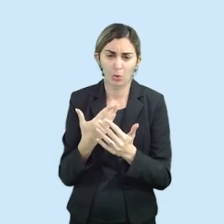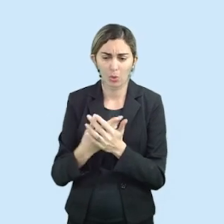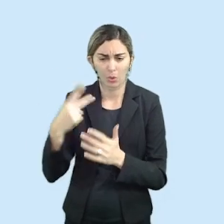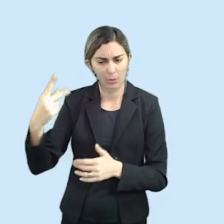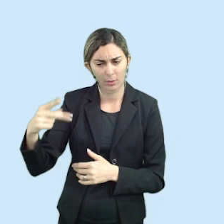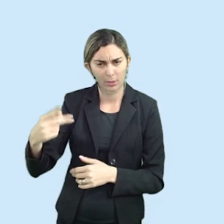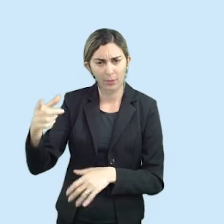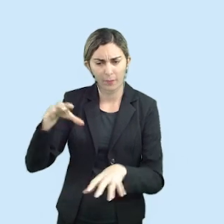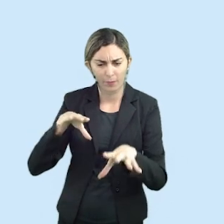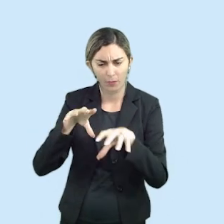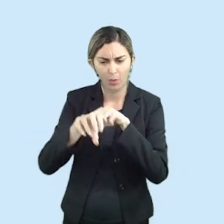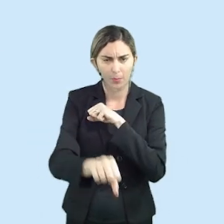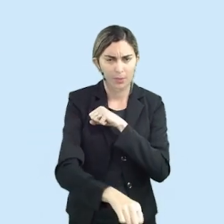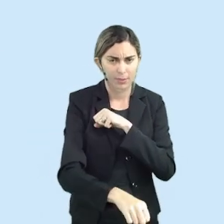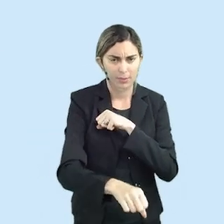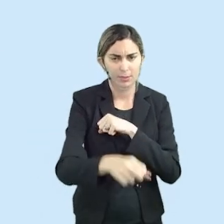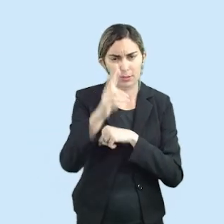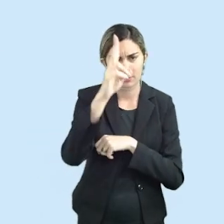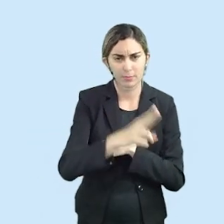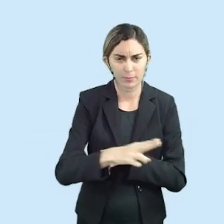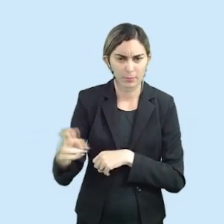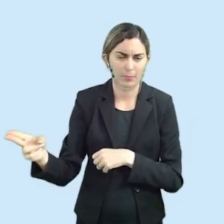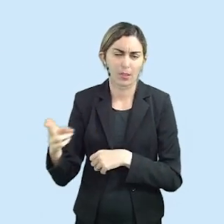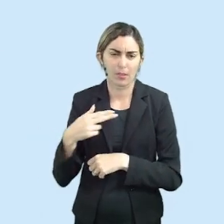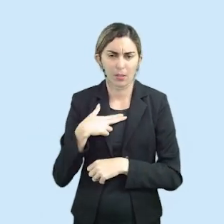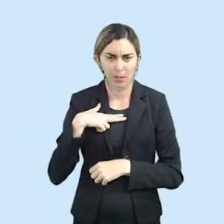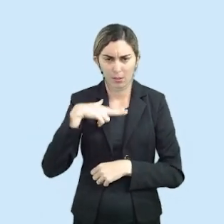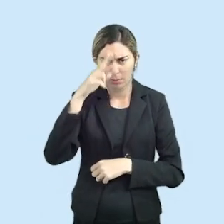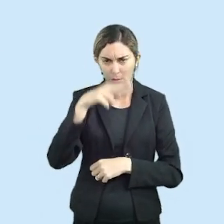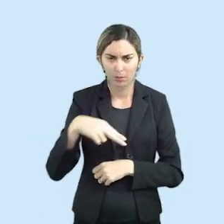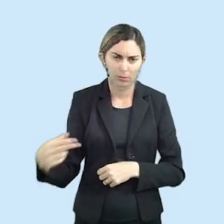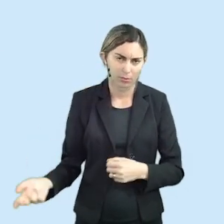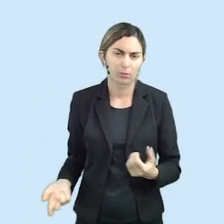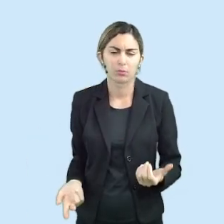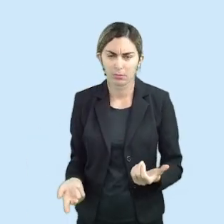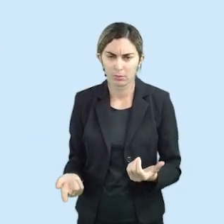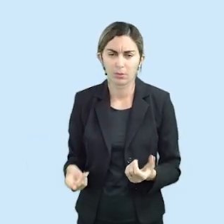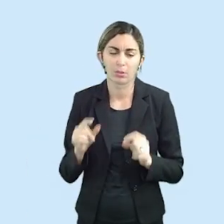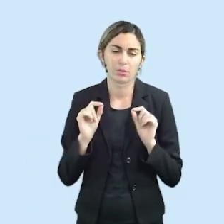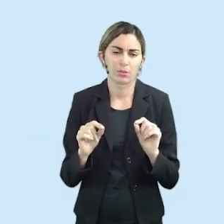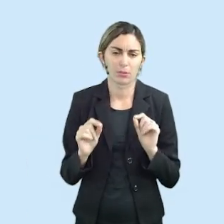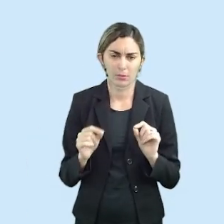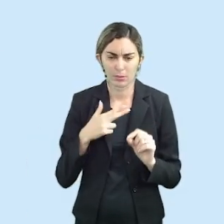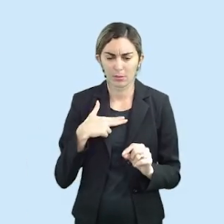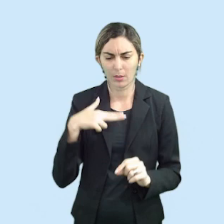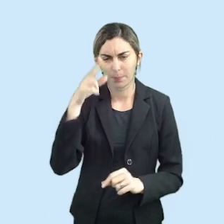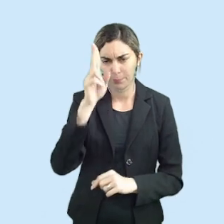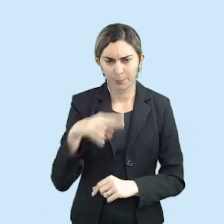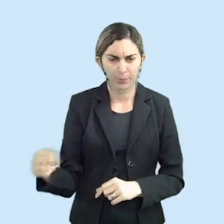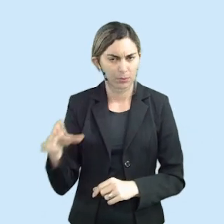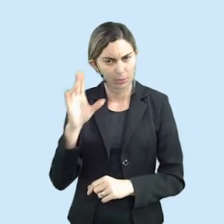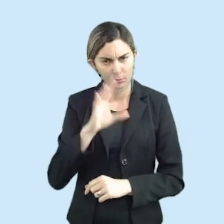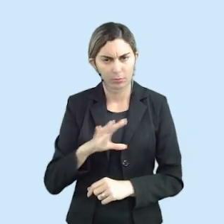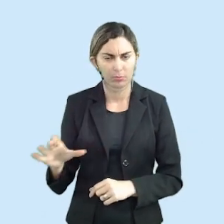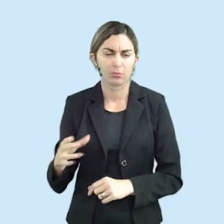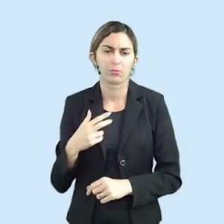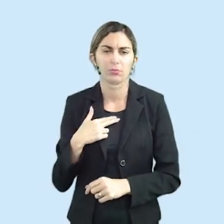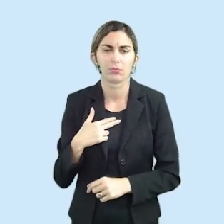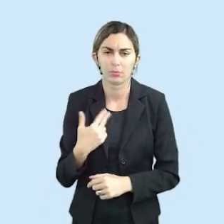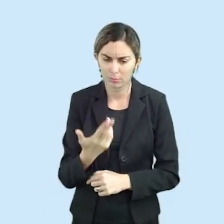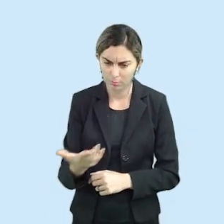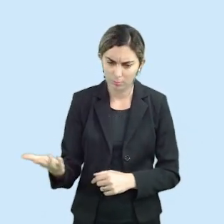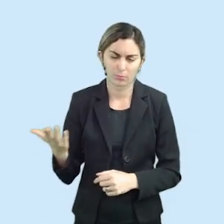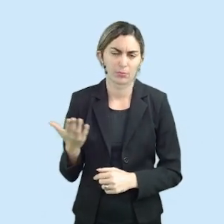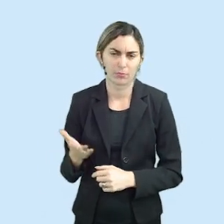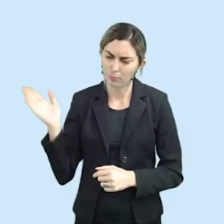sua formação de sacerdote, na sua formação de quê? Padre católico. E é isso